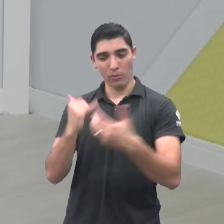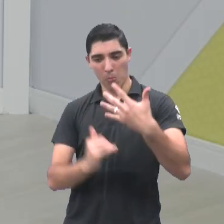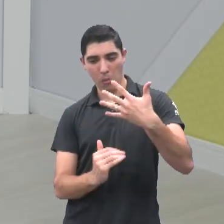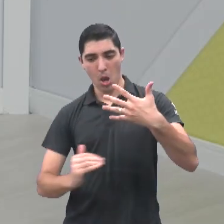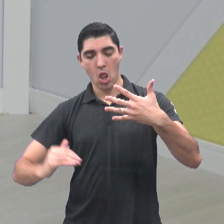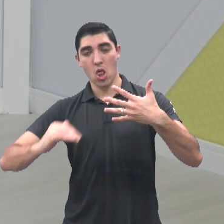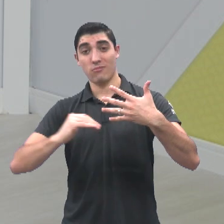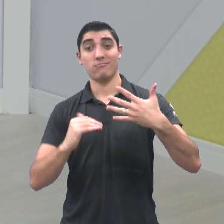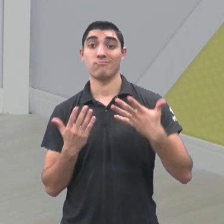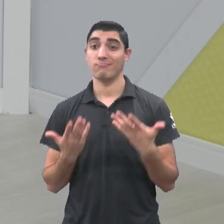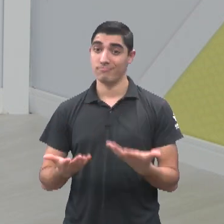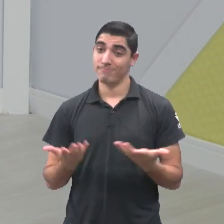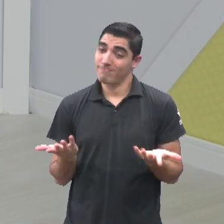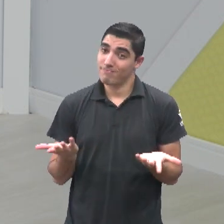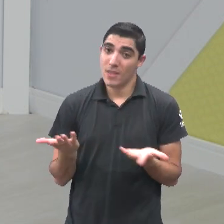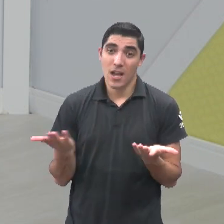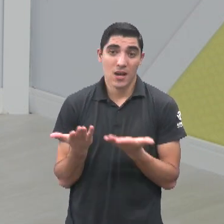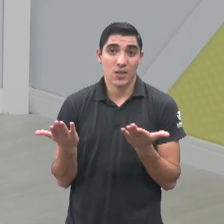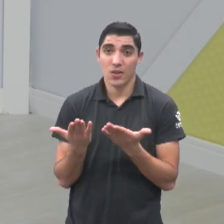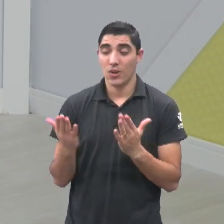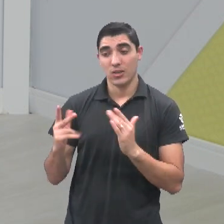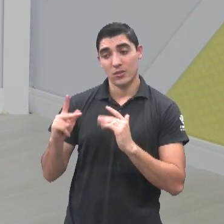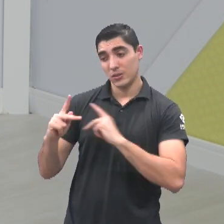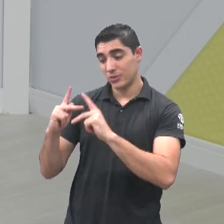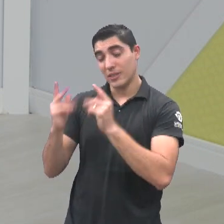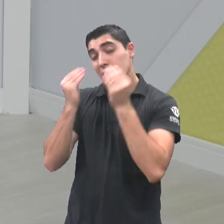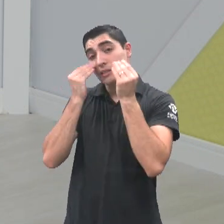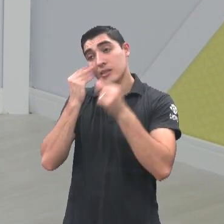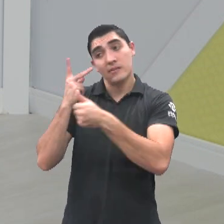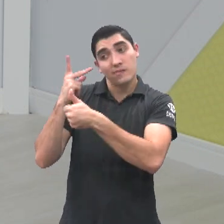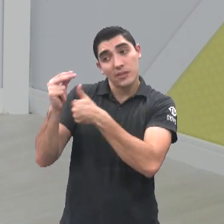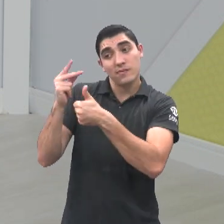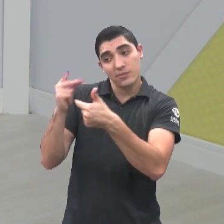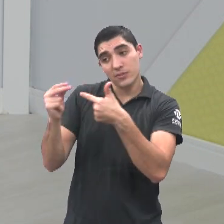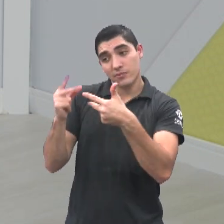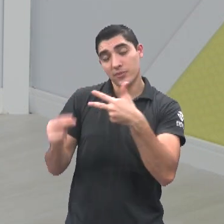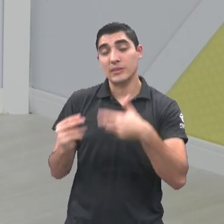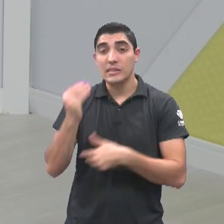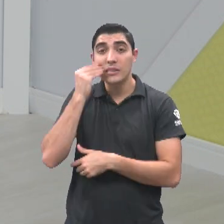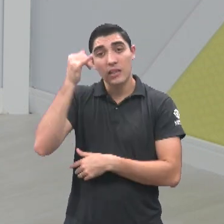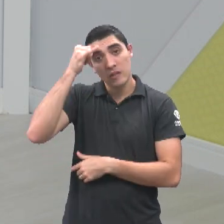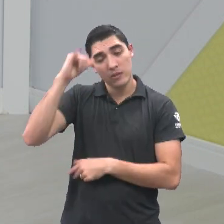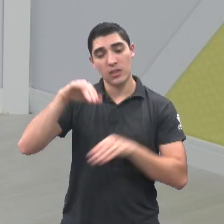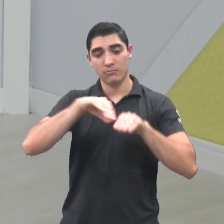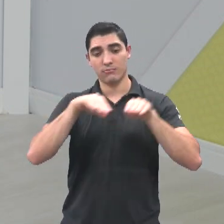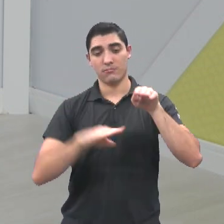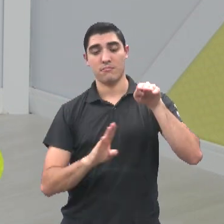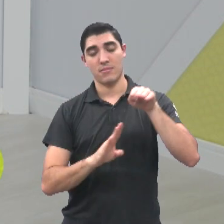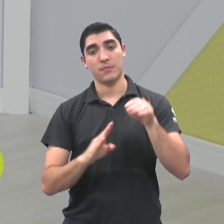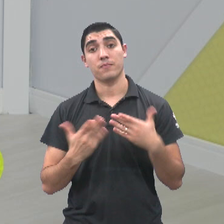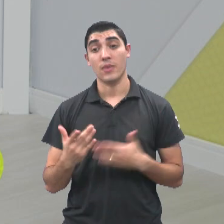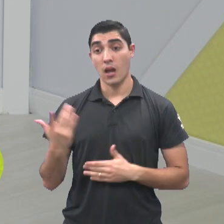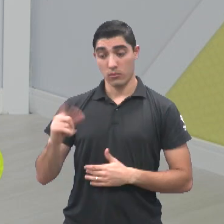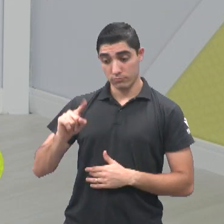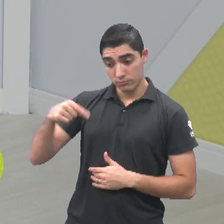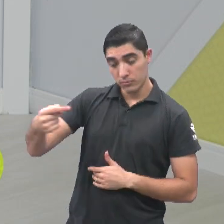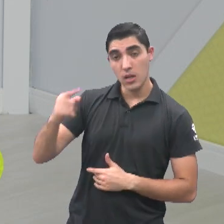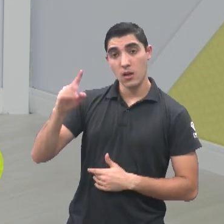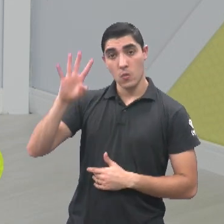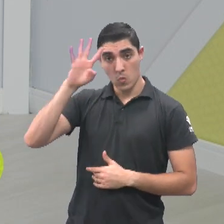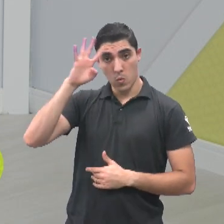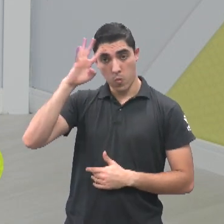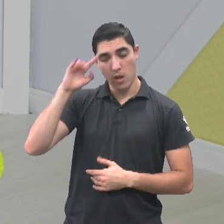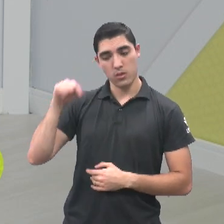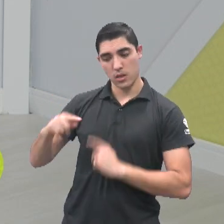coisas e agora tem que só pensar em vitória, vitória, vitória para tentar escapar do rebaixamento. Sucesso aí pra rapaziada que vai enfrentar o Campinas quarta-feira